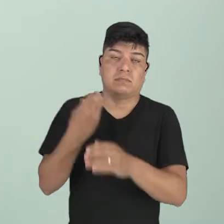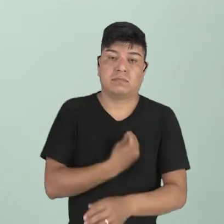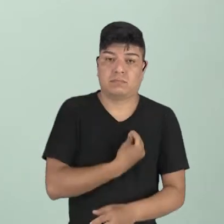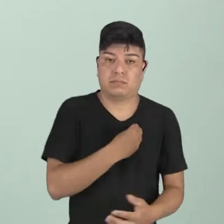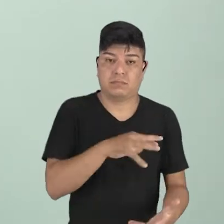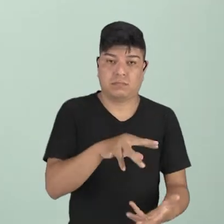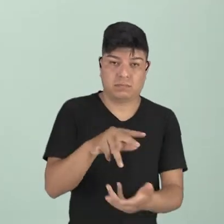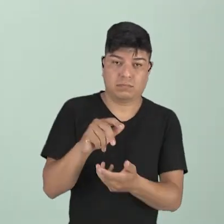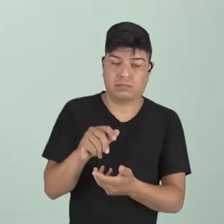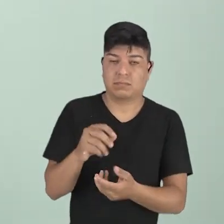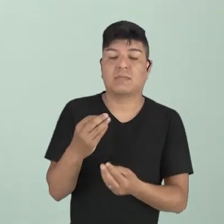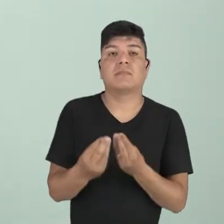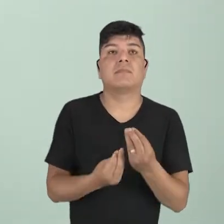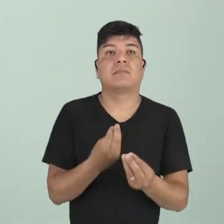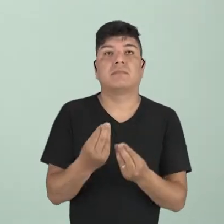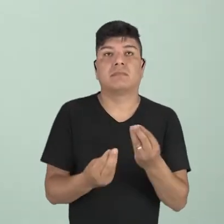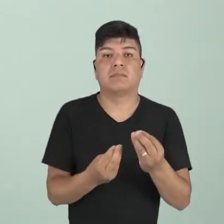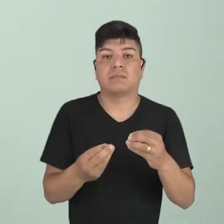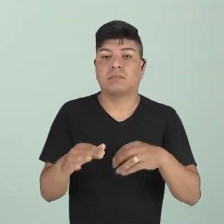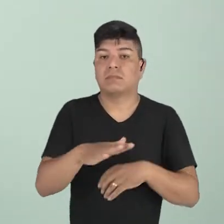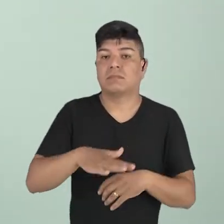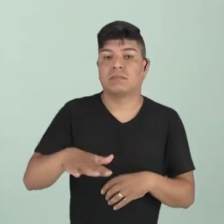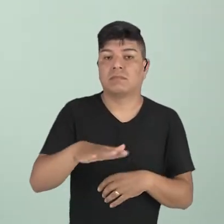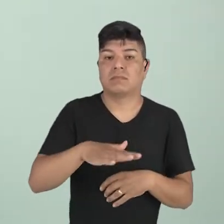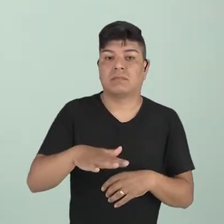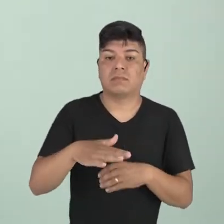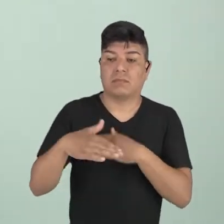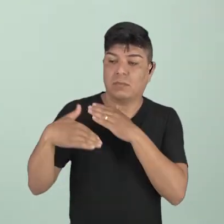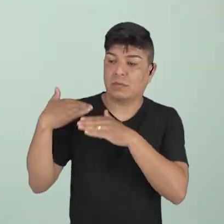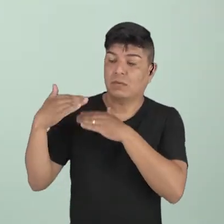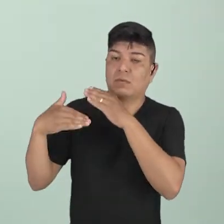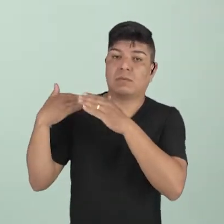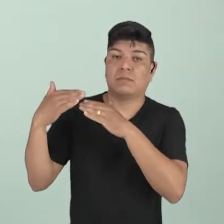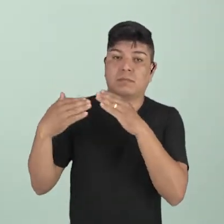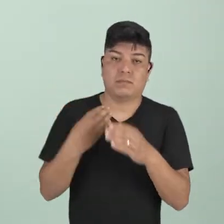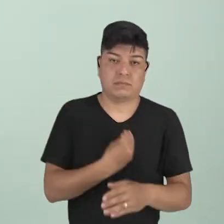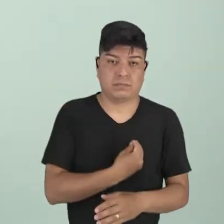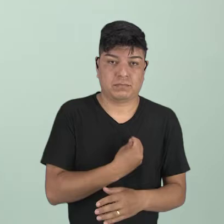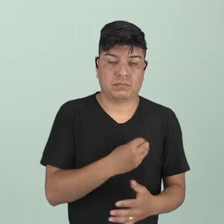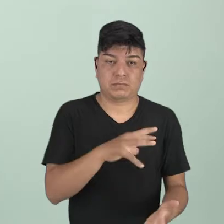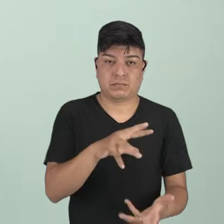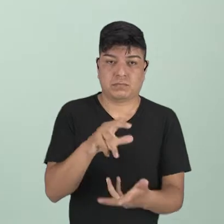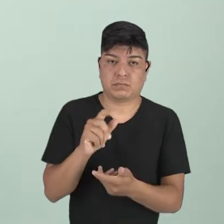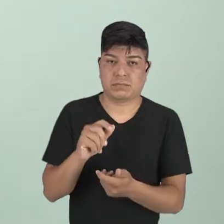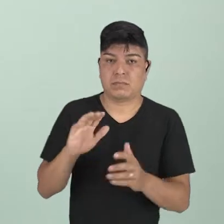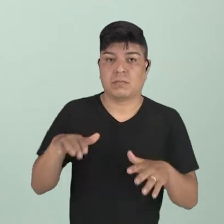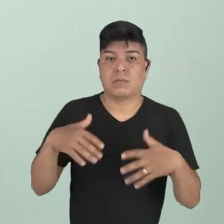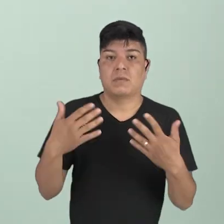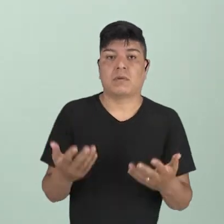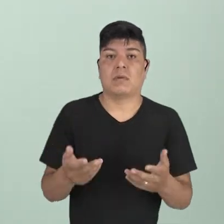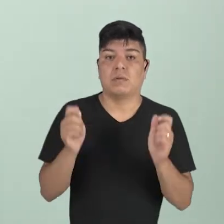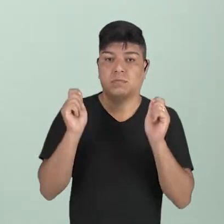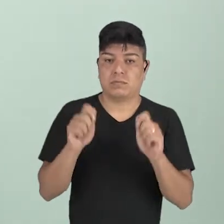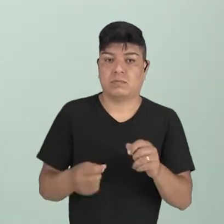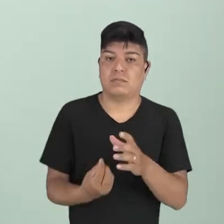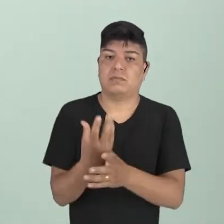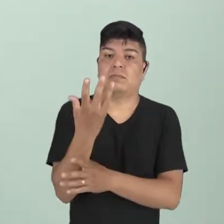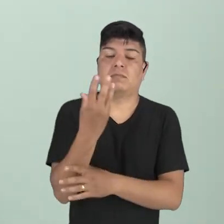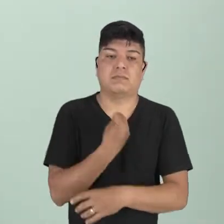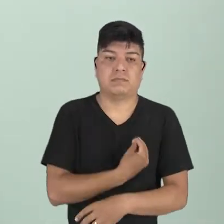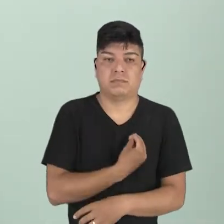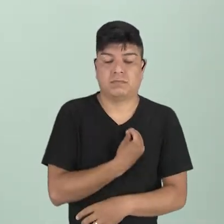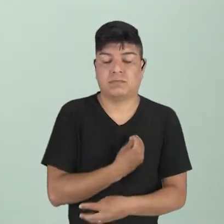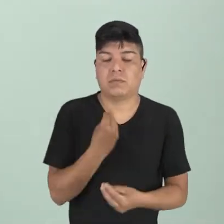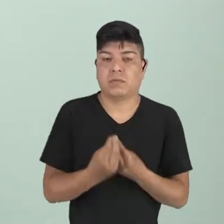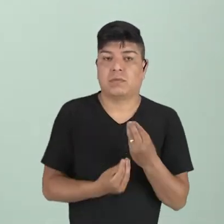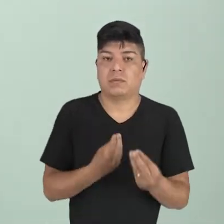entender como se deu, né, as bases do processo de evolução da vida na Terra, né, quais são as hipóteses para o surgimento da vida,